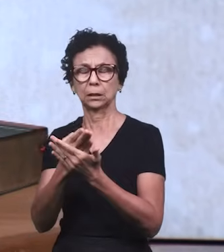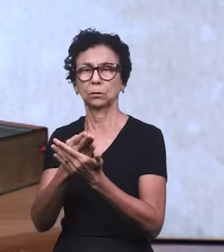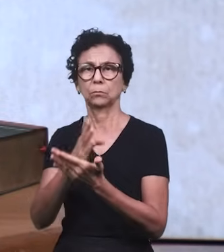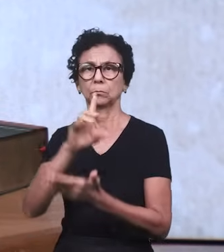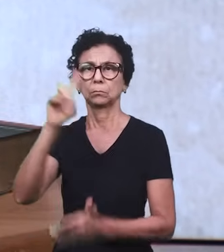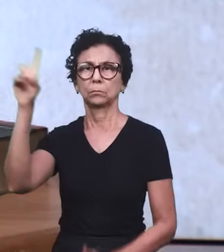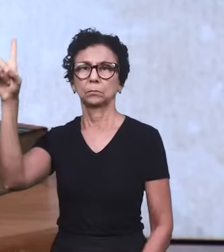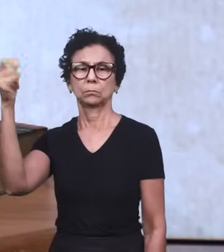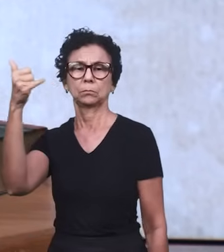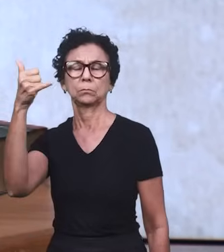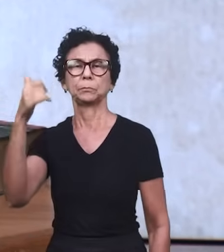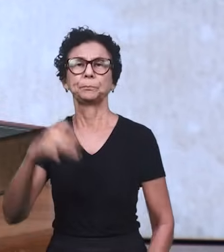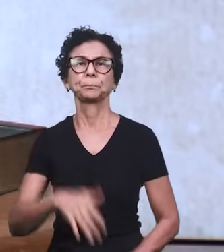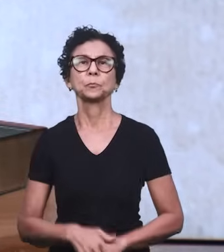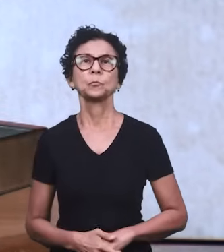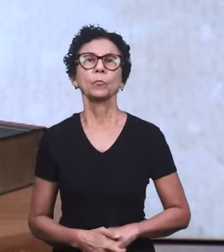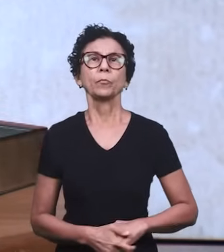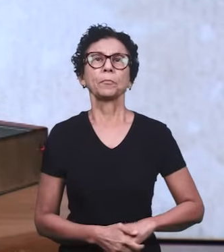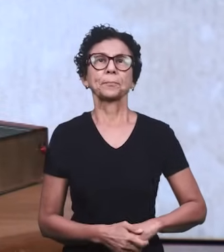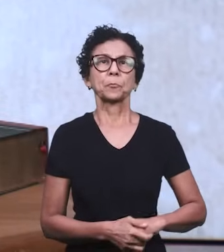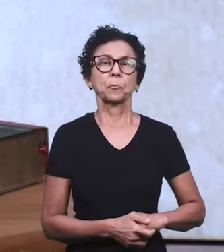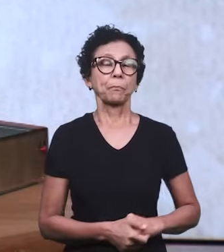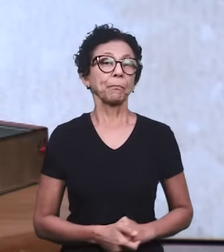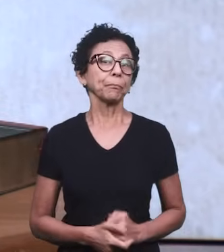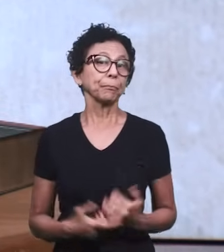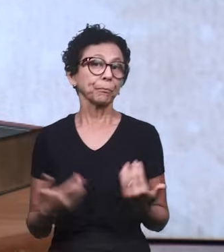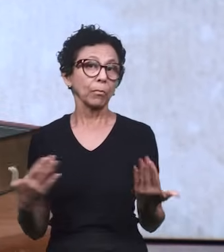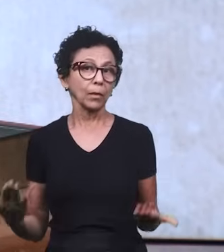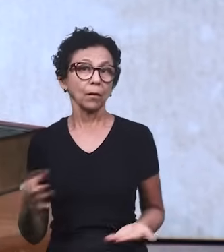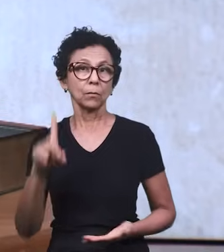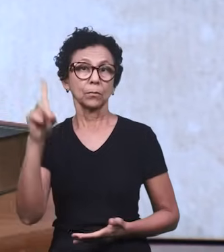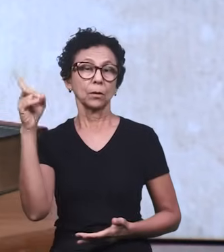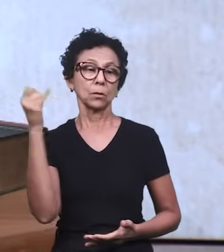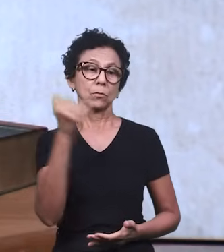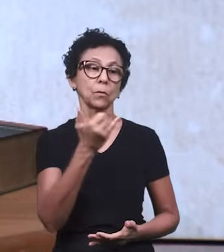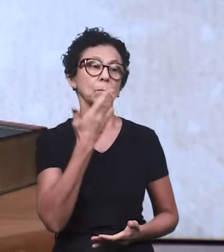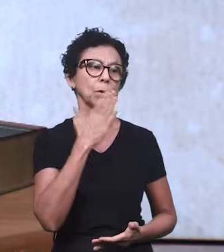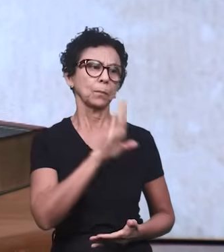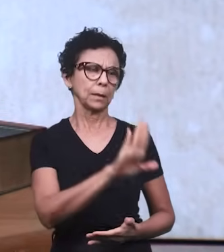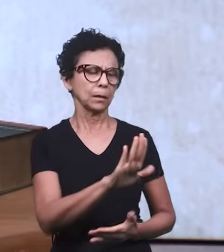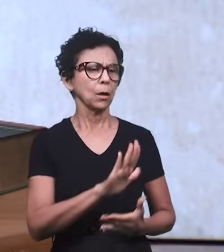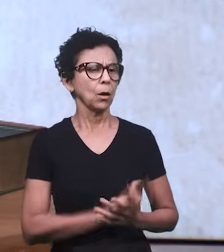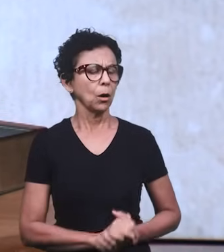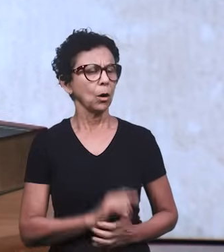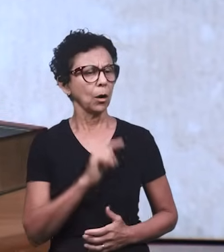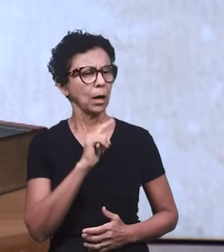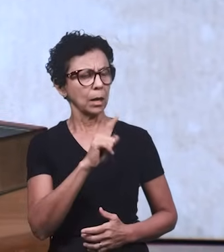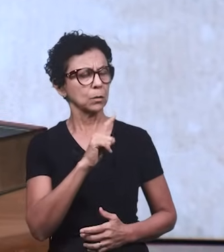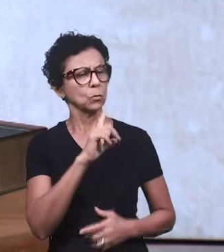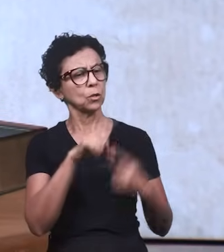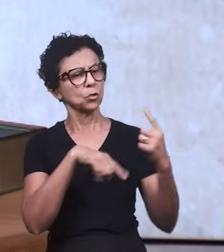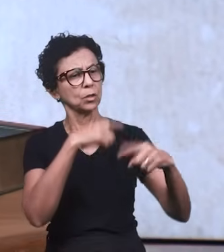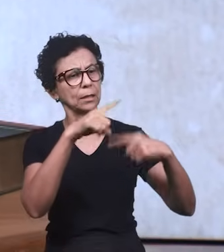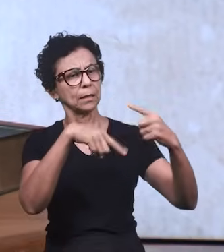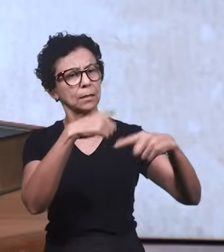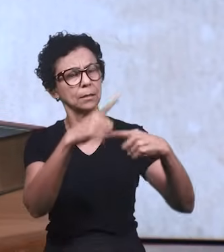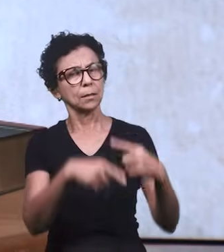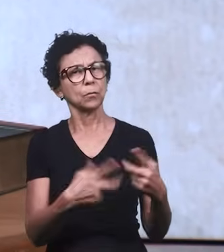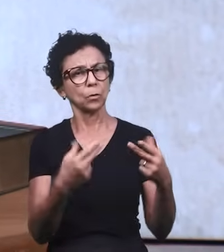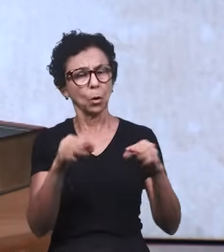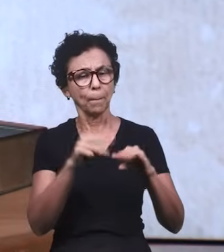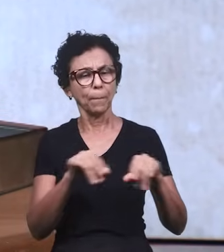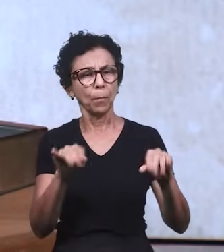e aqui O senhor já havia feito a promessa de que a sua descendência seria como o pó da terra e aqui o senhor fala que a sua